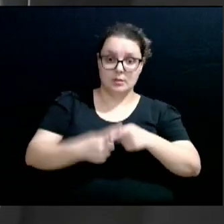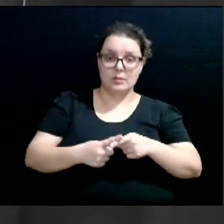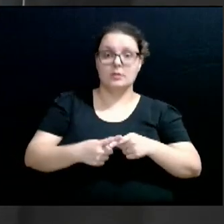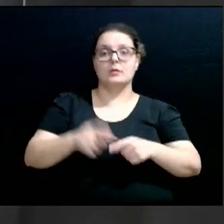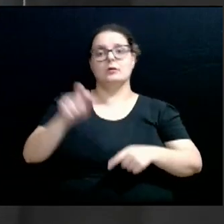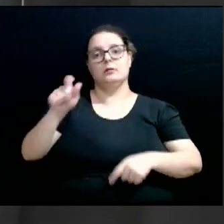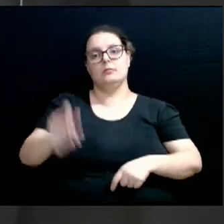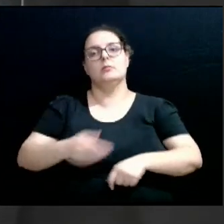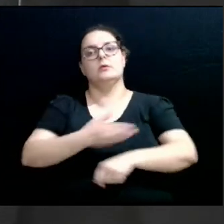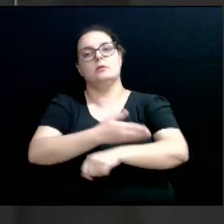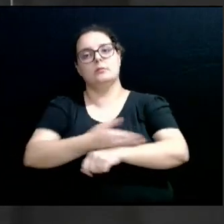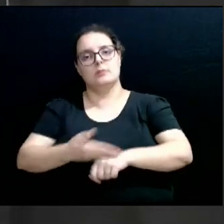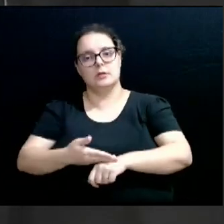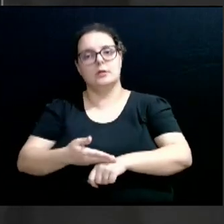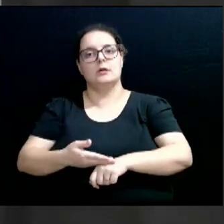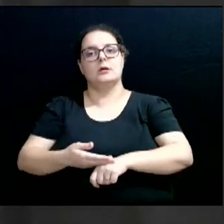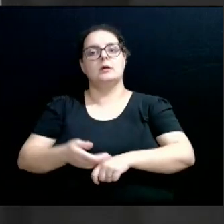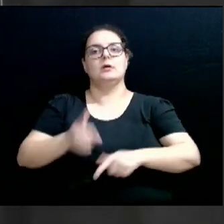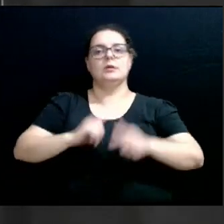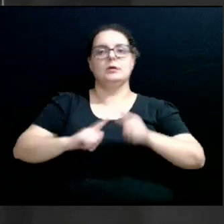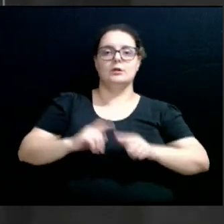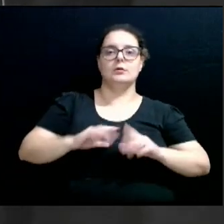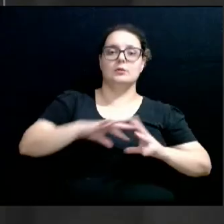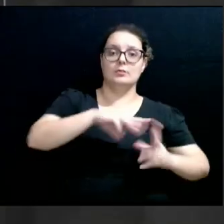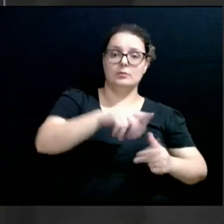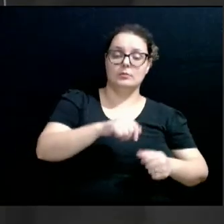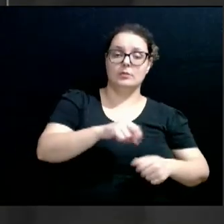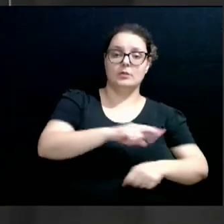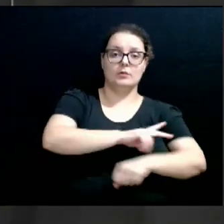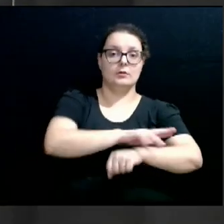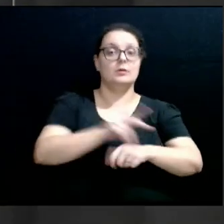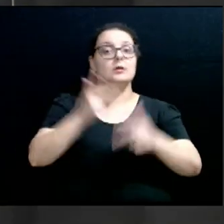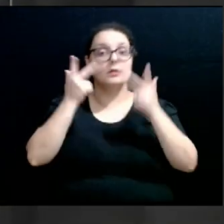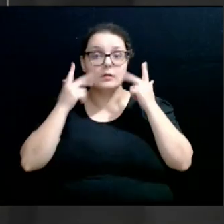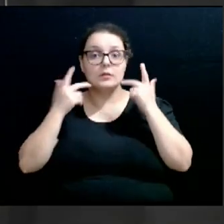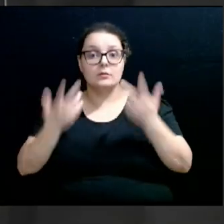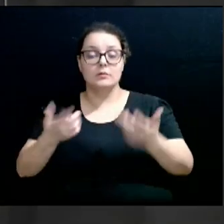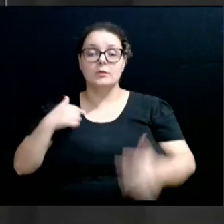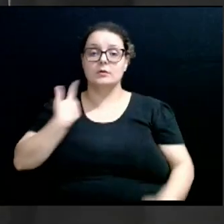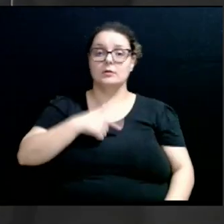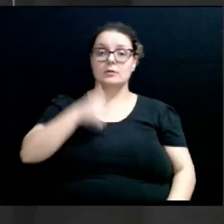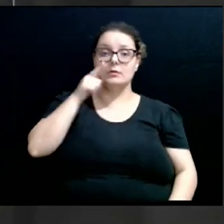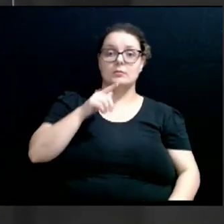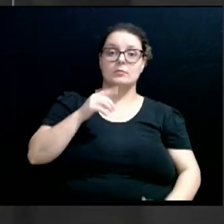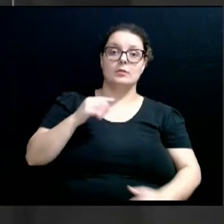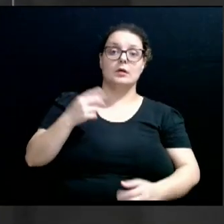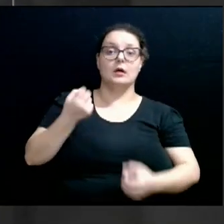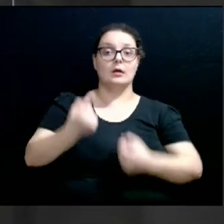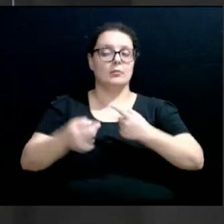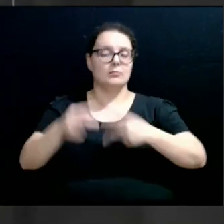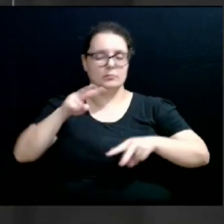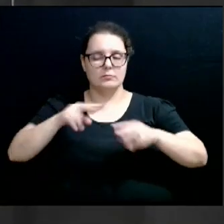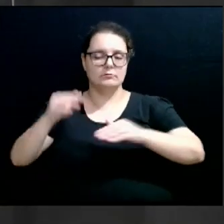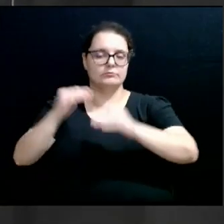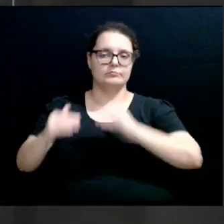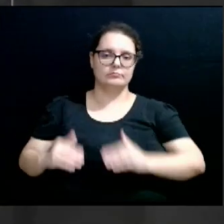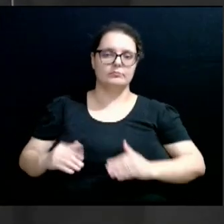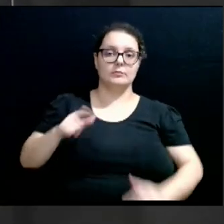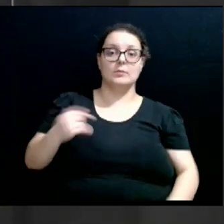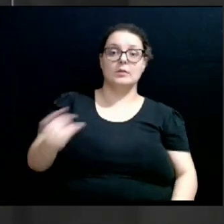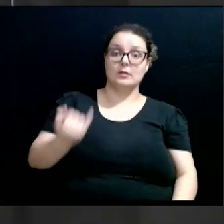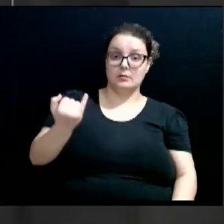mundo racista, e também está com o olhar naturalizado, a gente consegue desconstruir algumas visões. Eu acho que é muito importante. E de começar